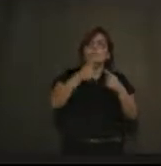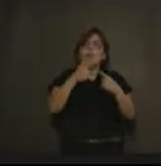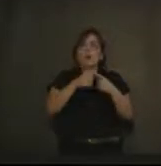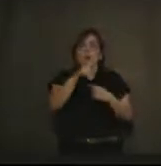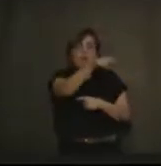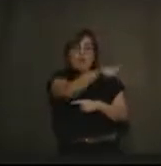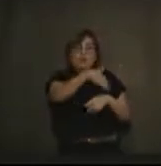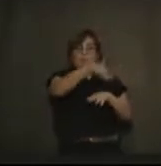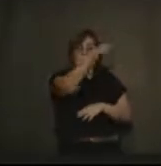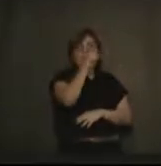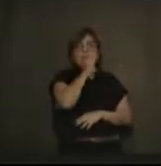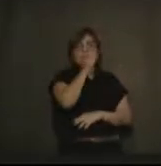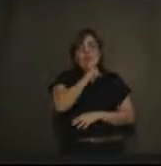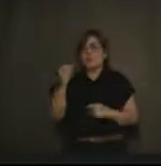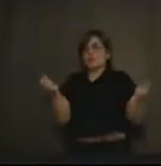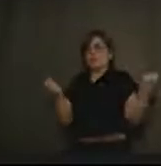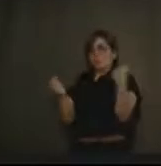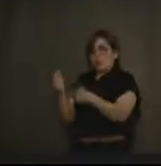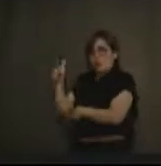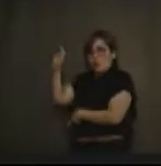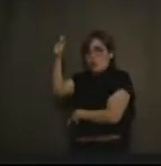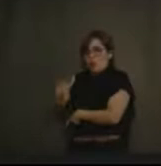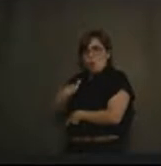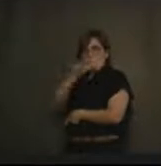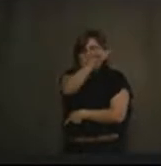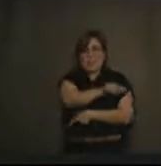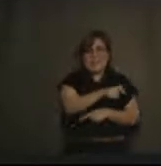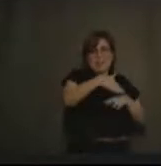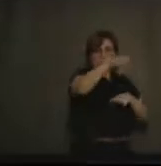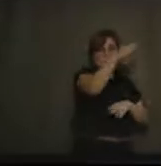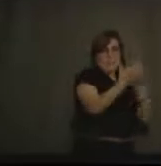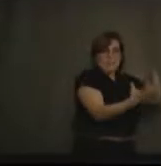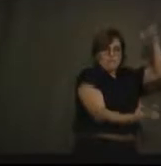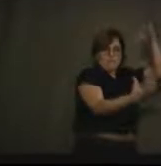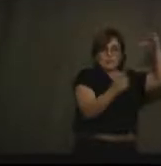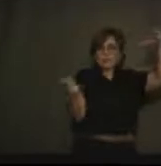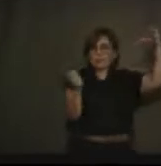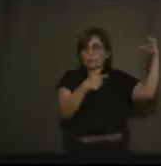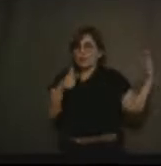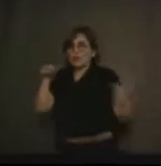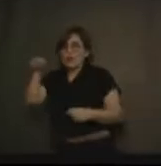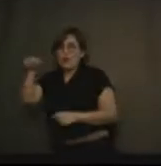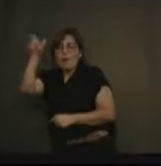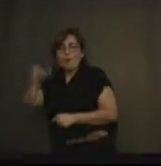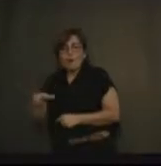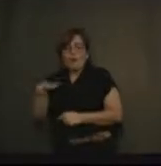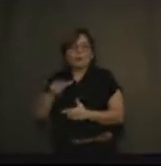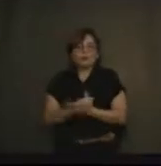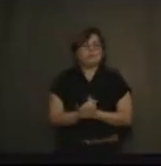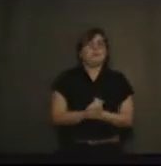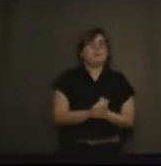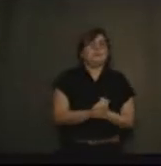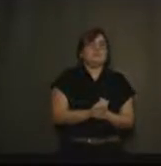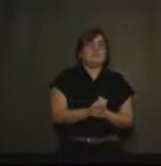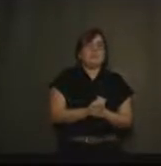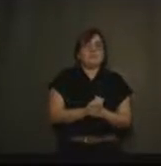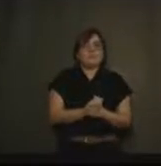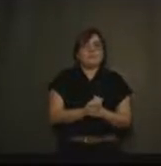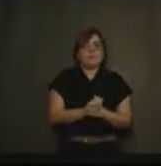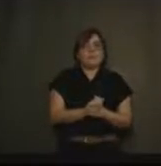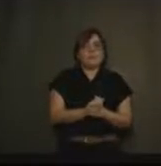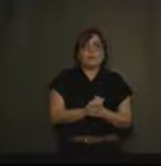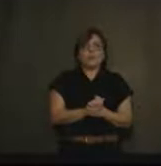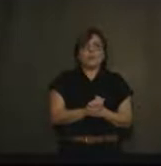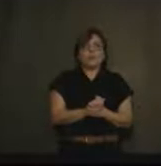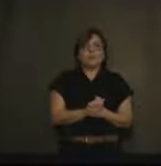era mais velho do que Kronecker. O que a gente não encontra em lugar nenhum na correspondência a Weierstrass é que ele tinha